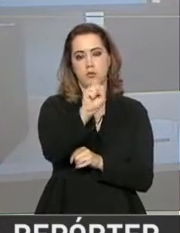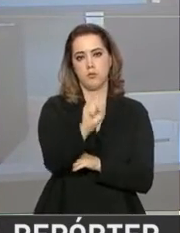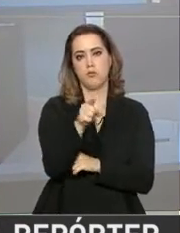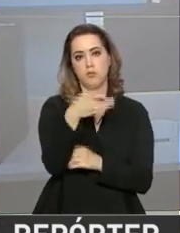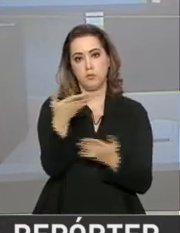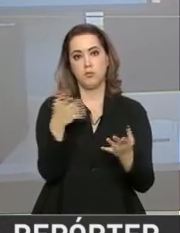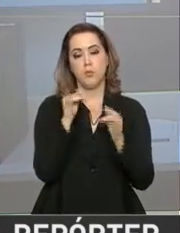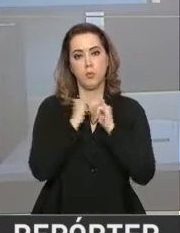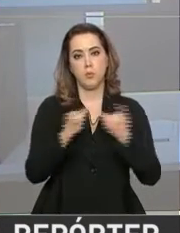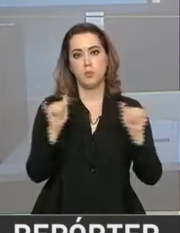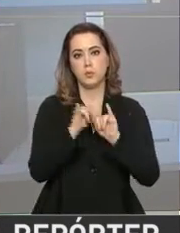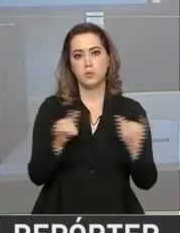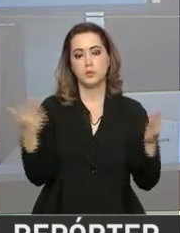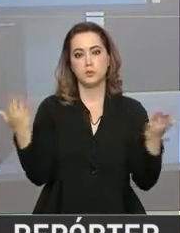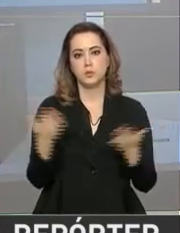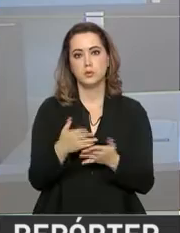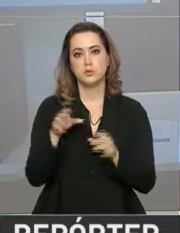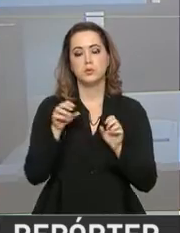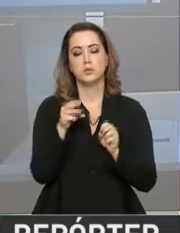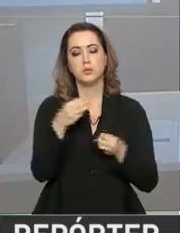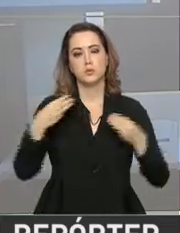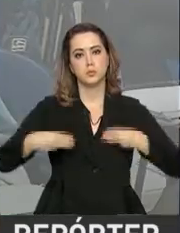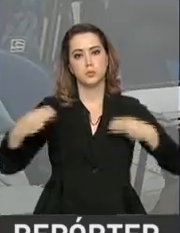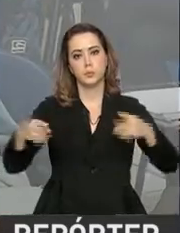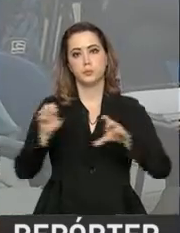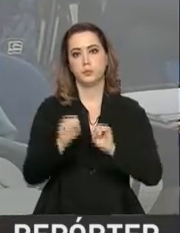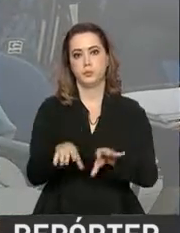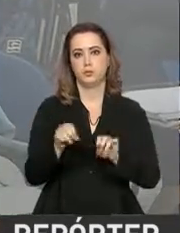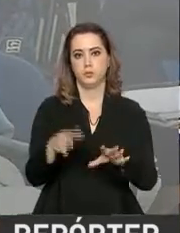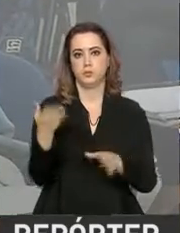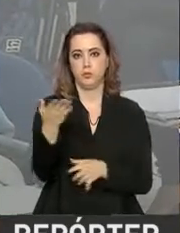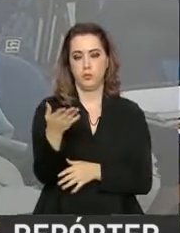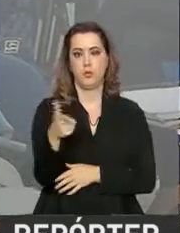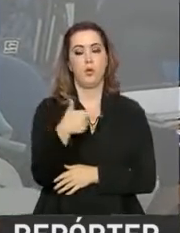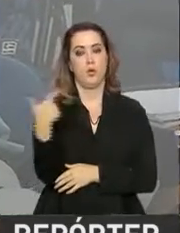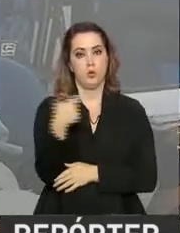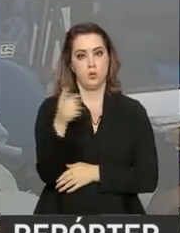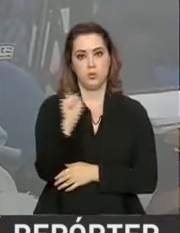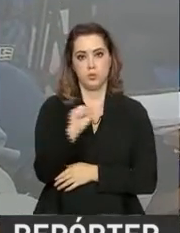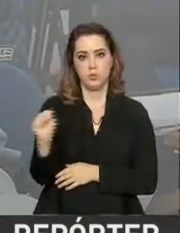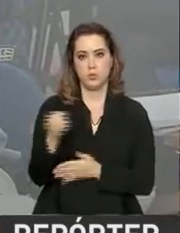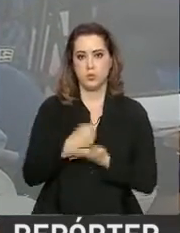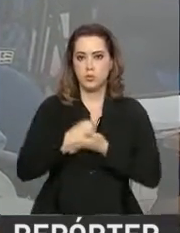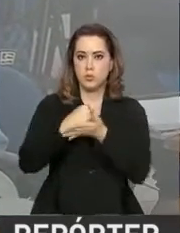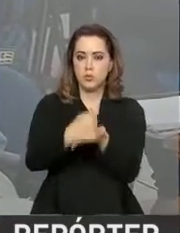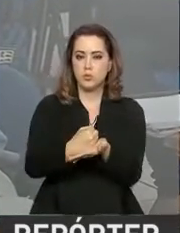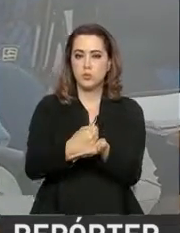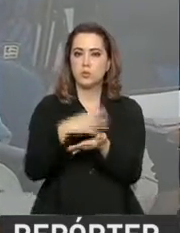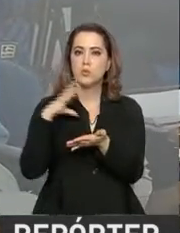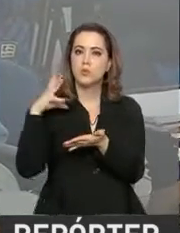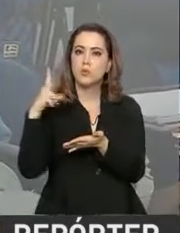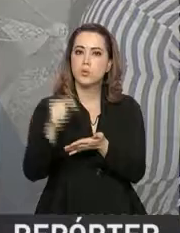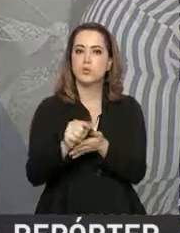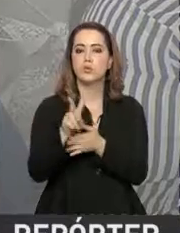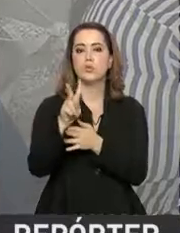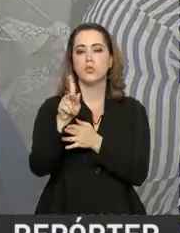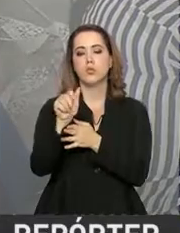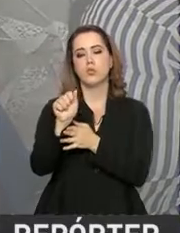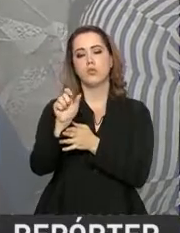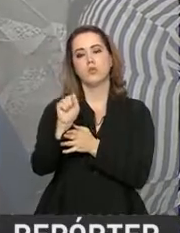foram publicadas pelo ministério da educação agora no segundo semestre elas serão oferecidas de acordo com o total de vagas